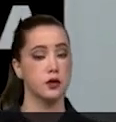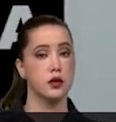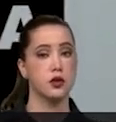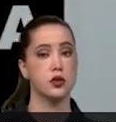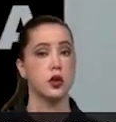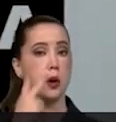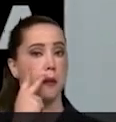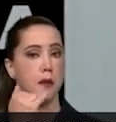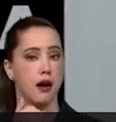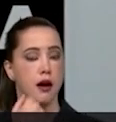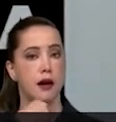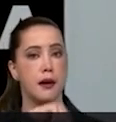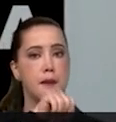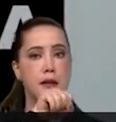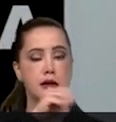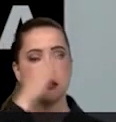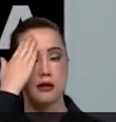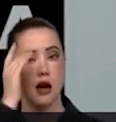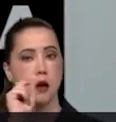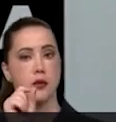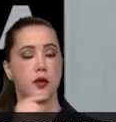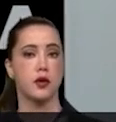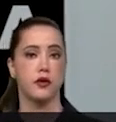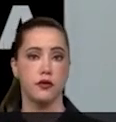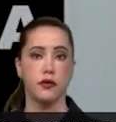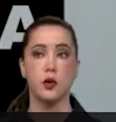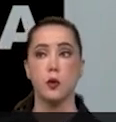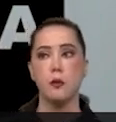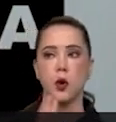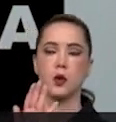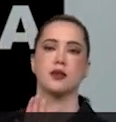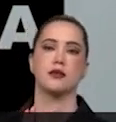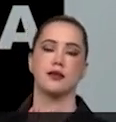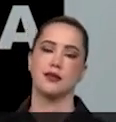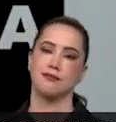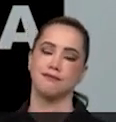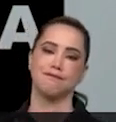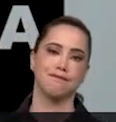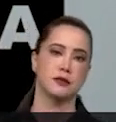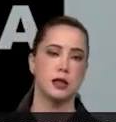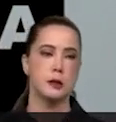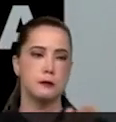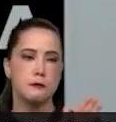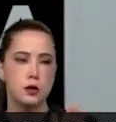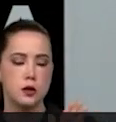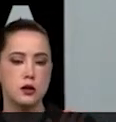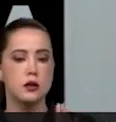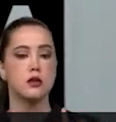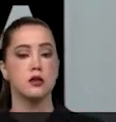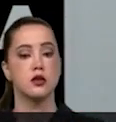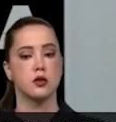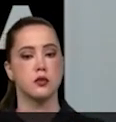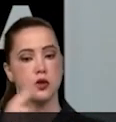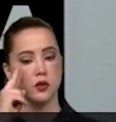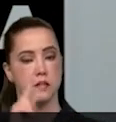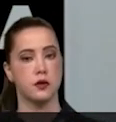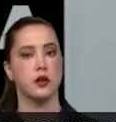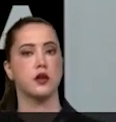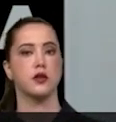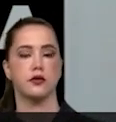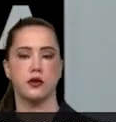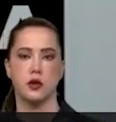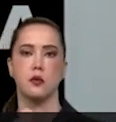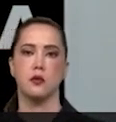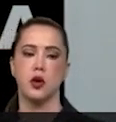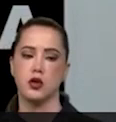o que o filho teve coragem de contar ou o que ele deixou ali no celular. E por meio de investigações a gente pode ver, né, que às vezes o filho pode